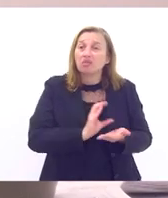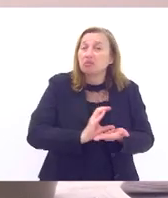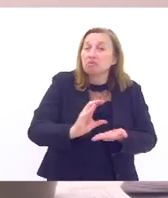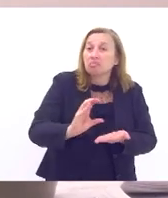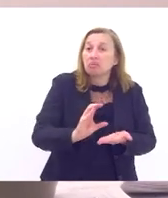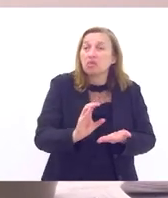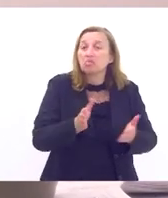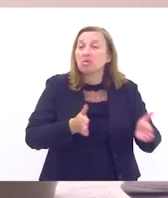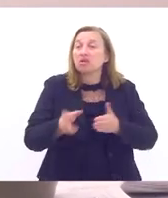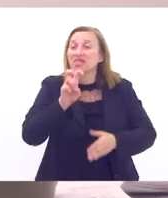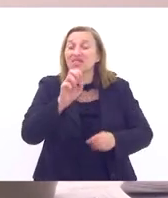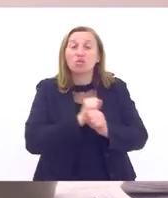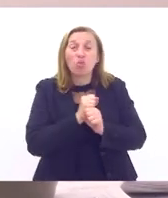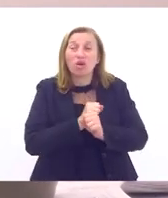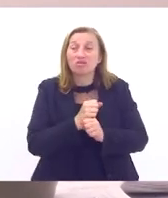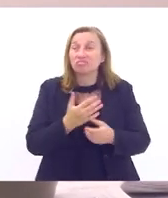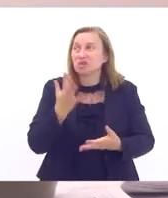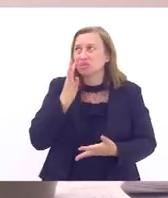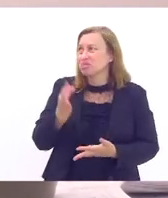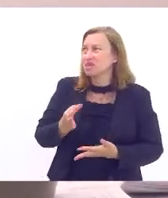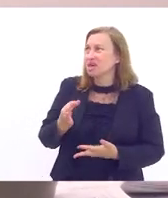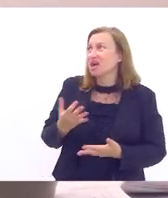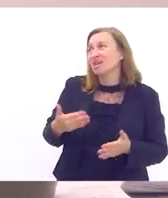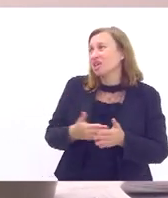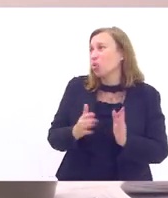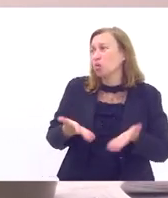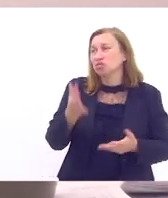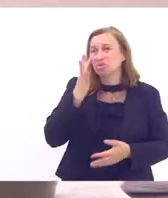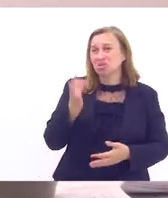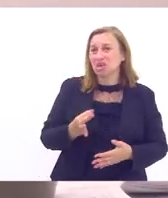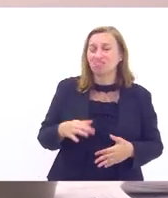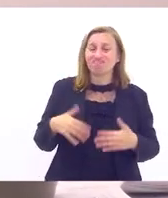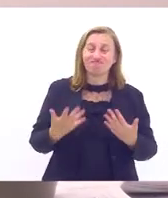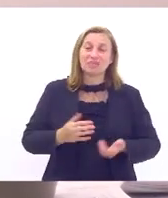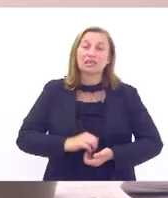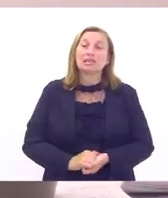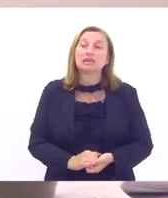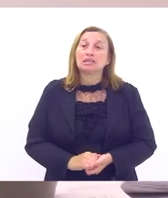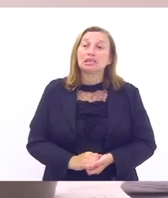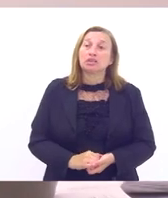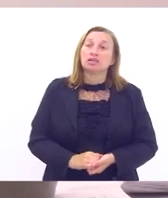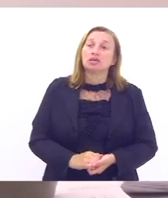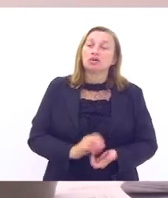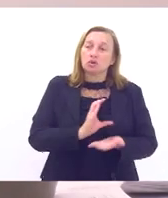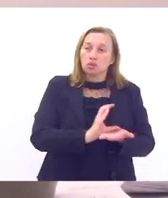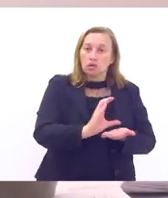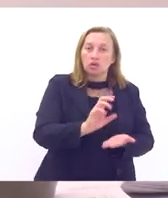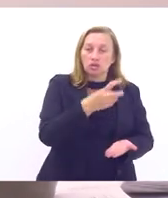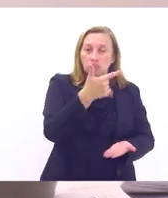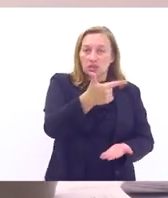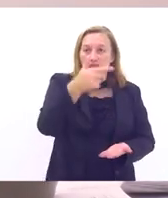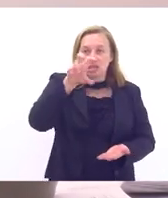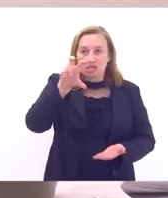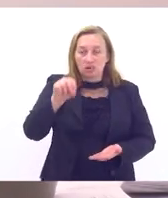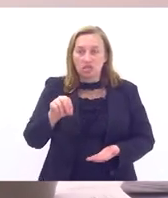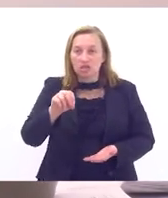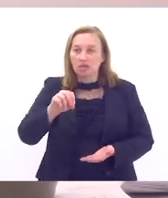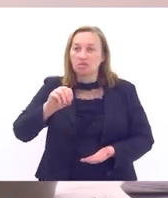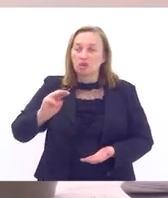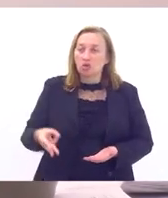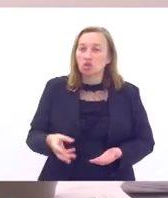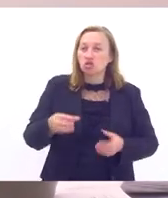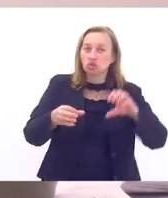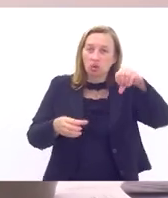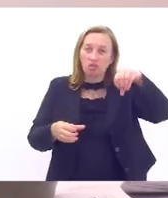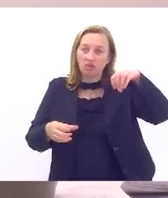5 anos. E, honestamente, até hoje eu não sei. Desse recurso de 250 milhões, 90 milhões,